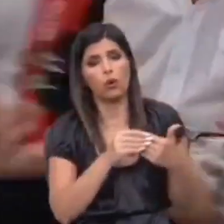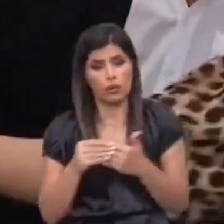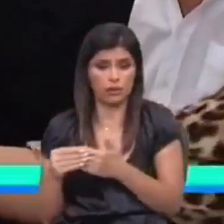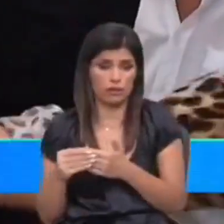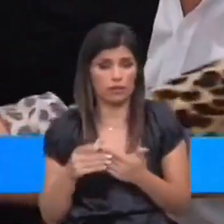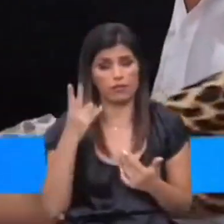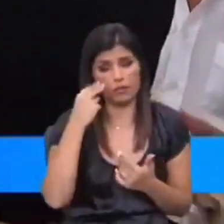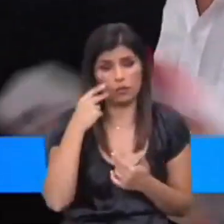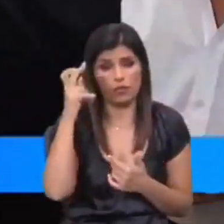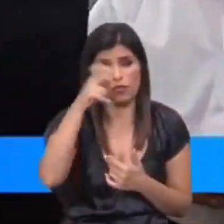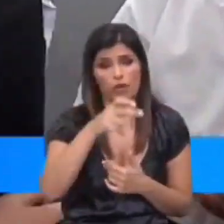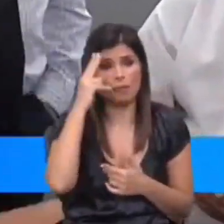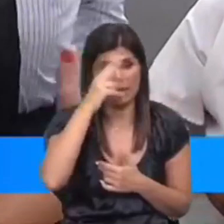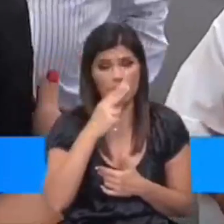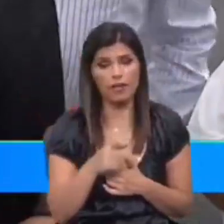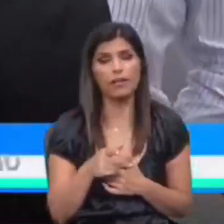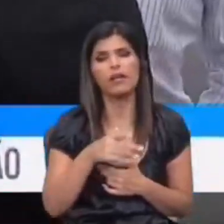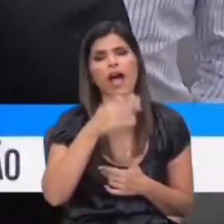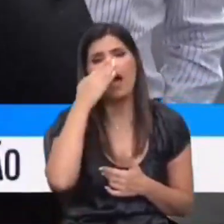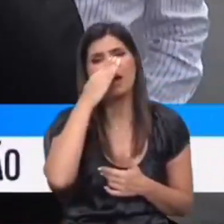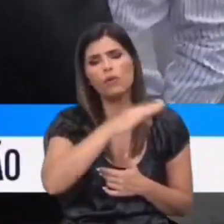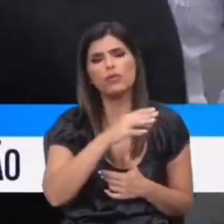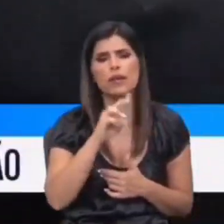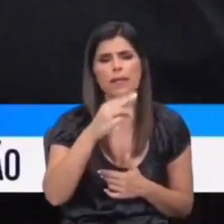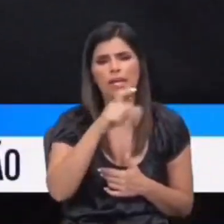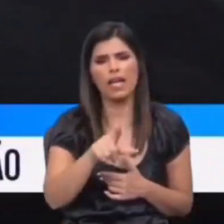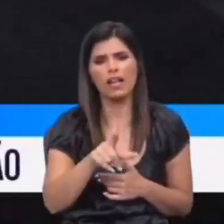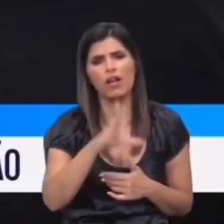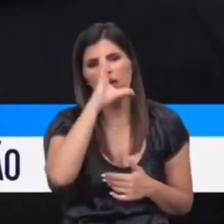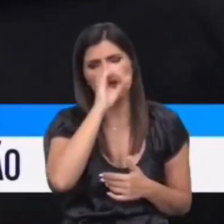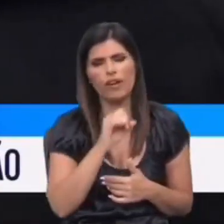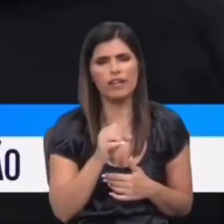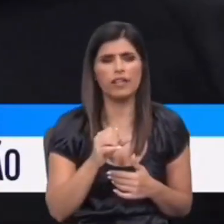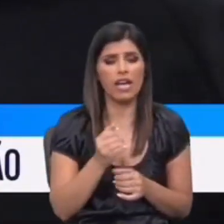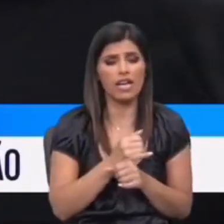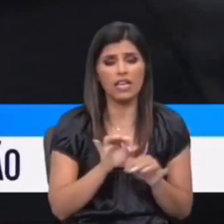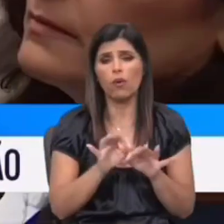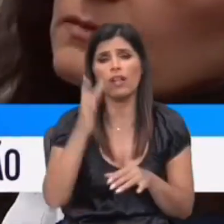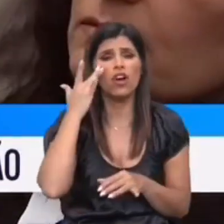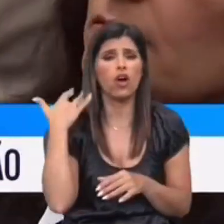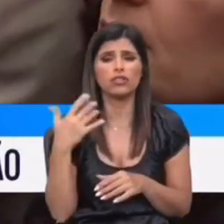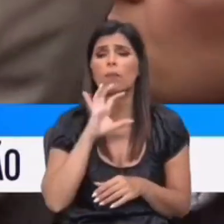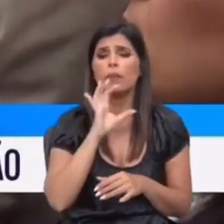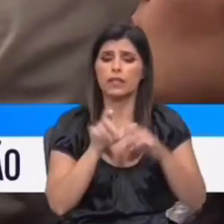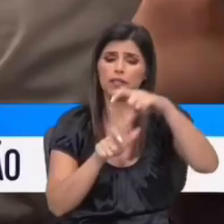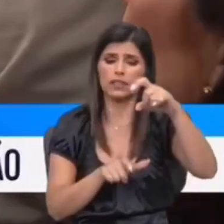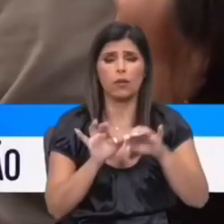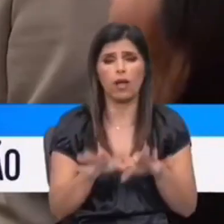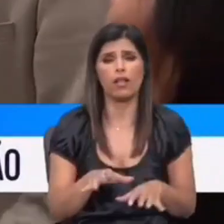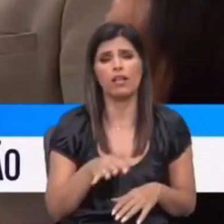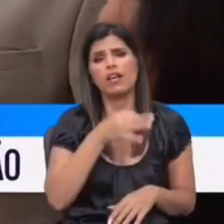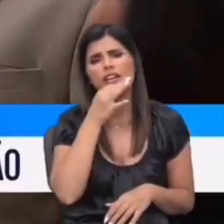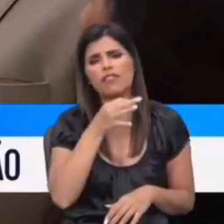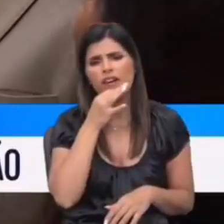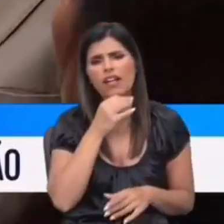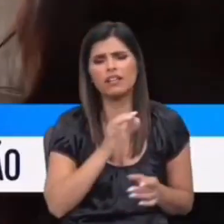eleitoral acusa Miguel Albuquerque de governar o arquipélago como António Costa governa o país e fala em ajuste de contas com a história